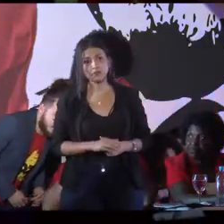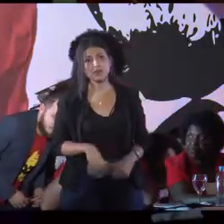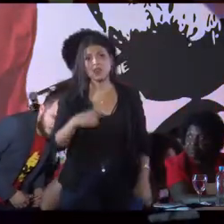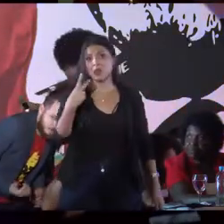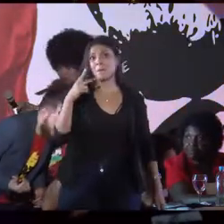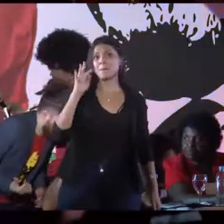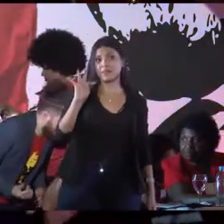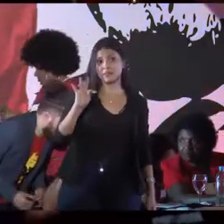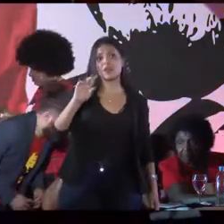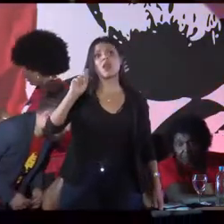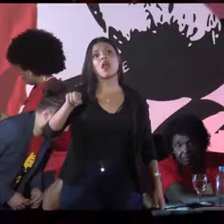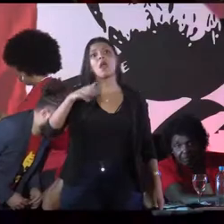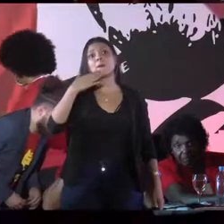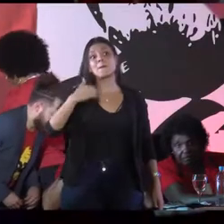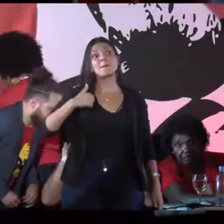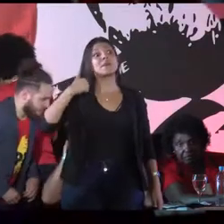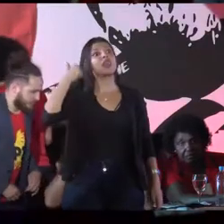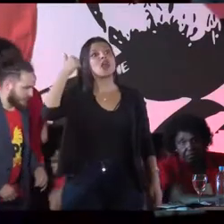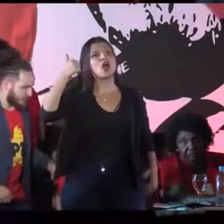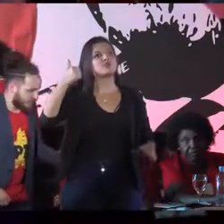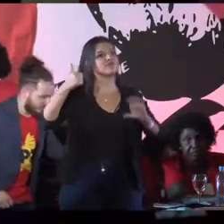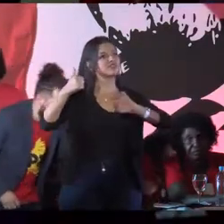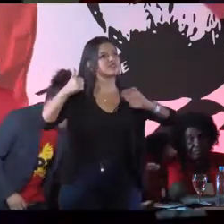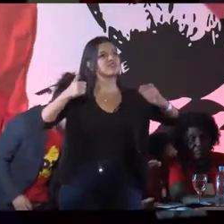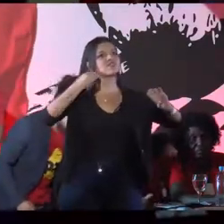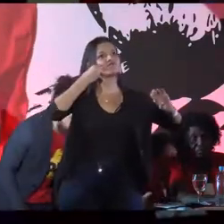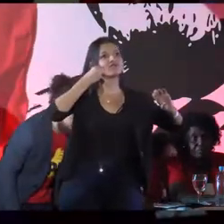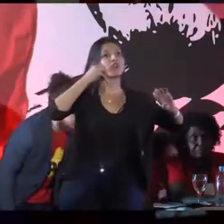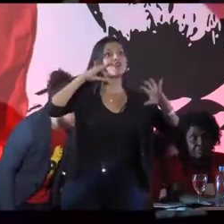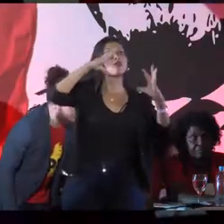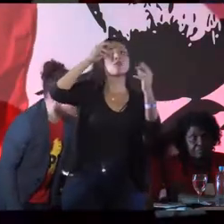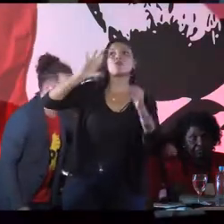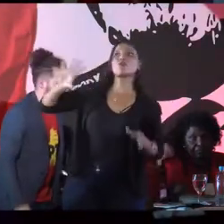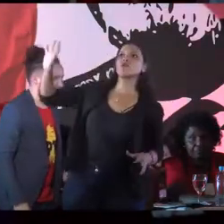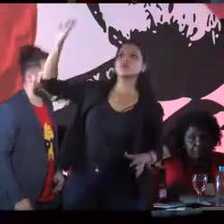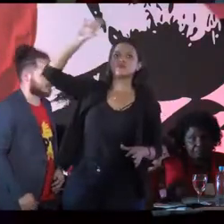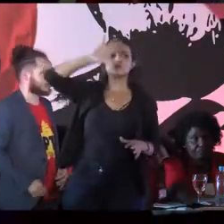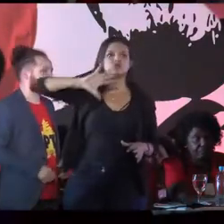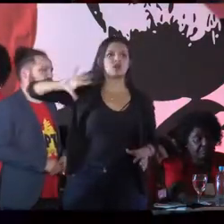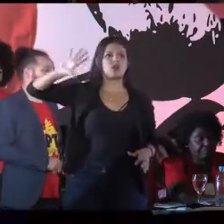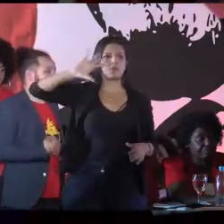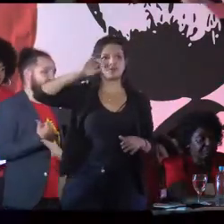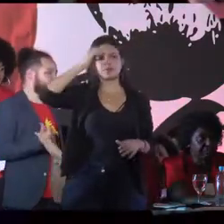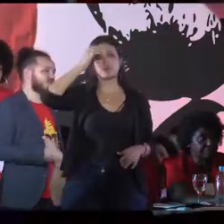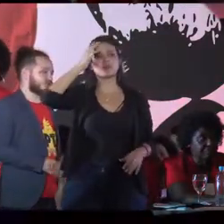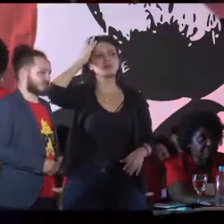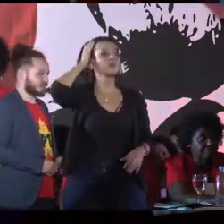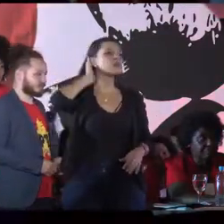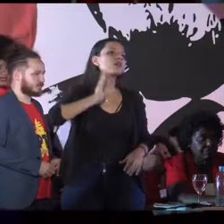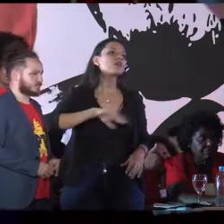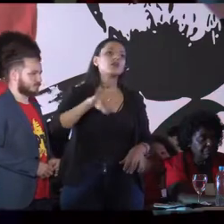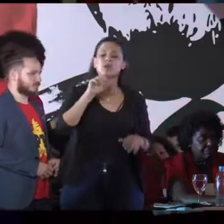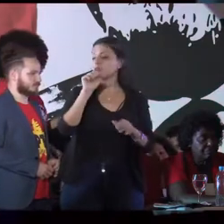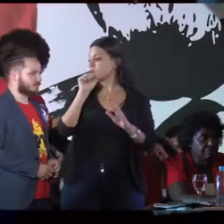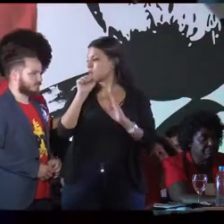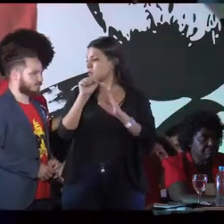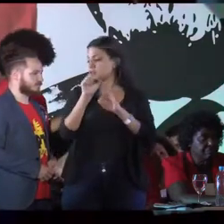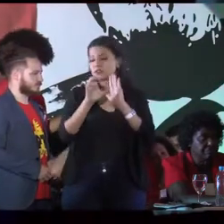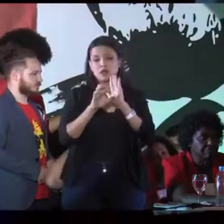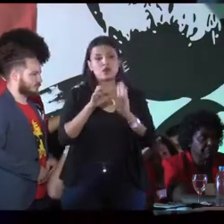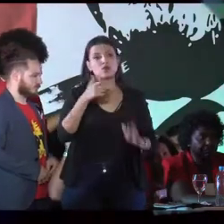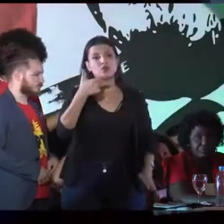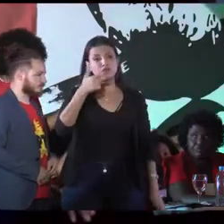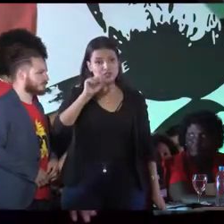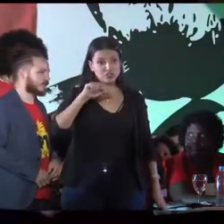e o melhor experimento da esquerda mundial no último quarto do século XX, que persiste até